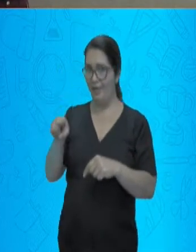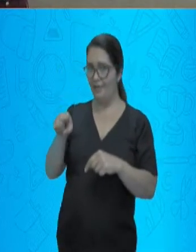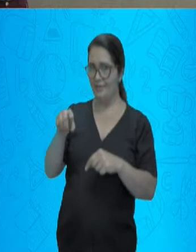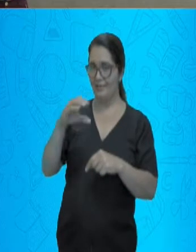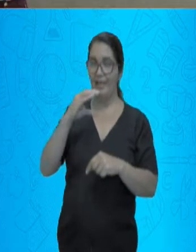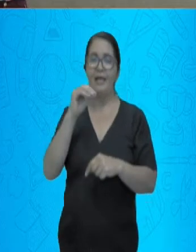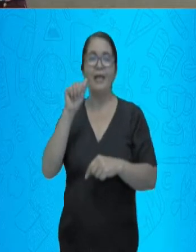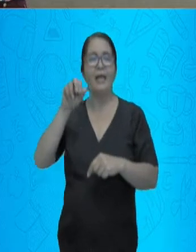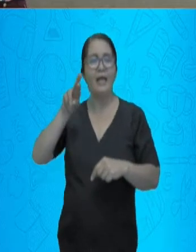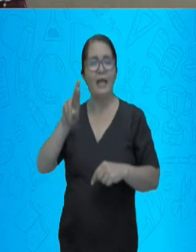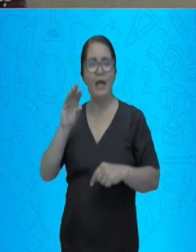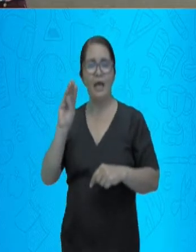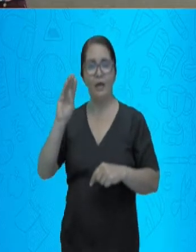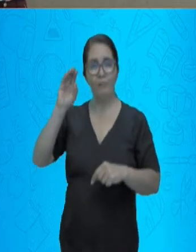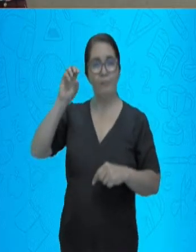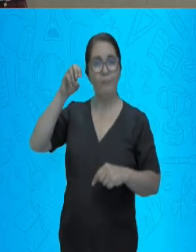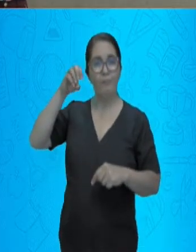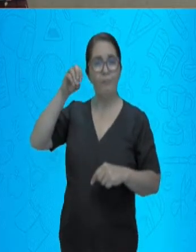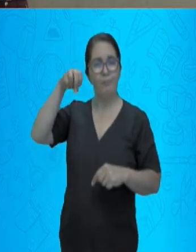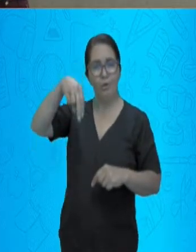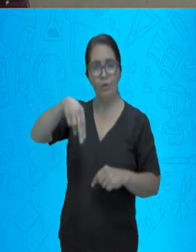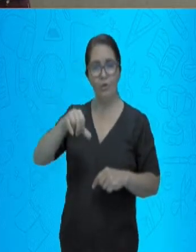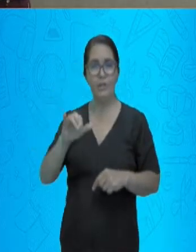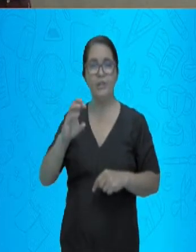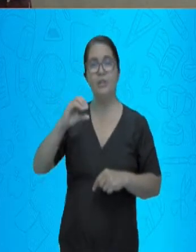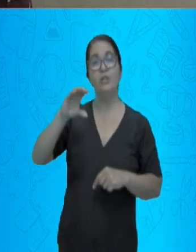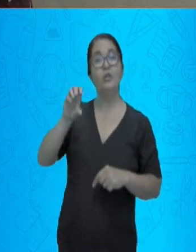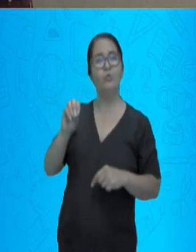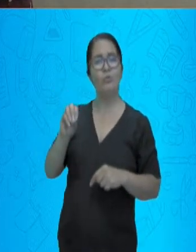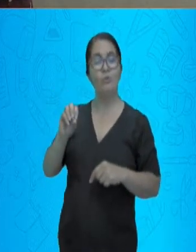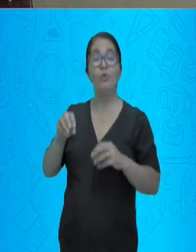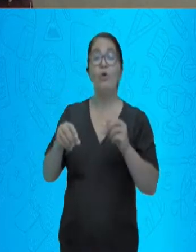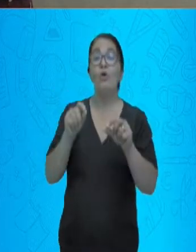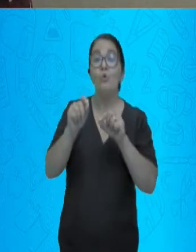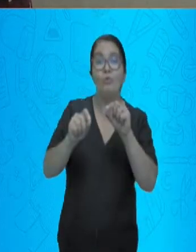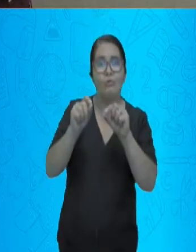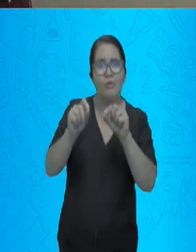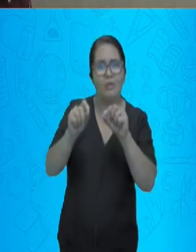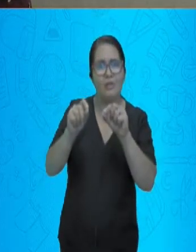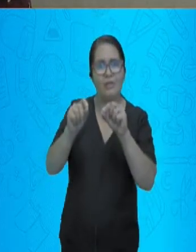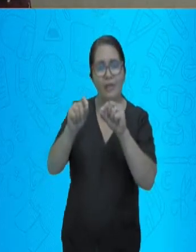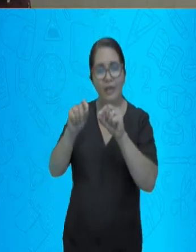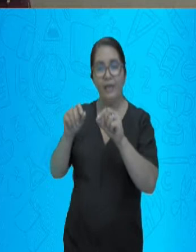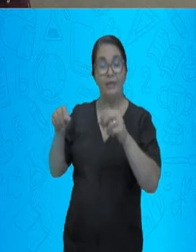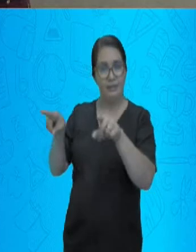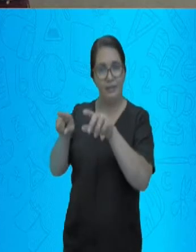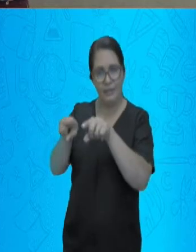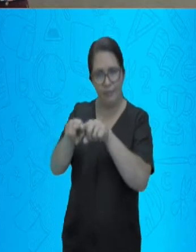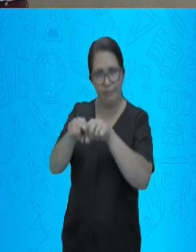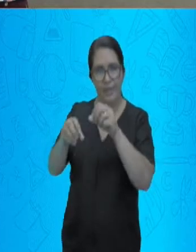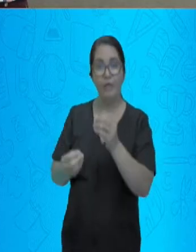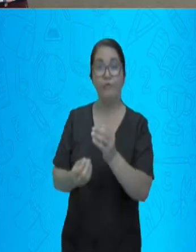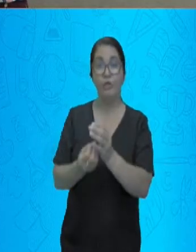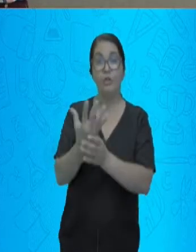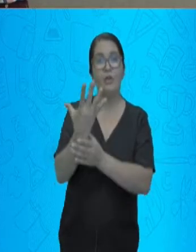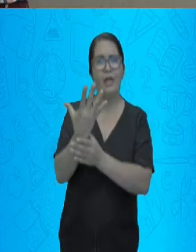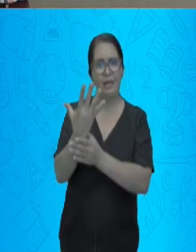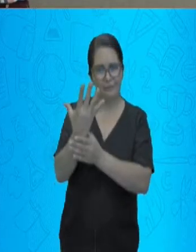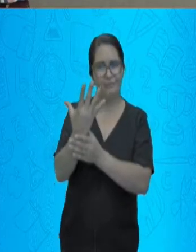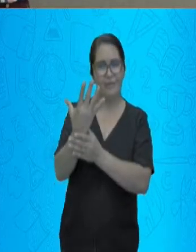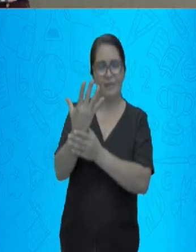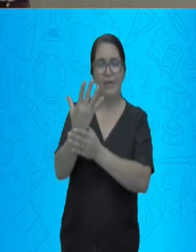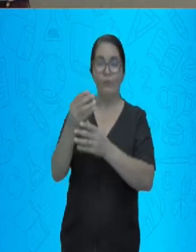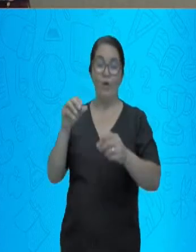é constituído pelos átomos do elemento químico carbono e